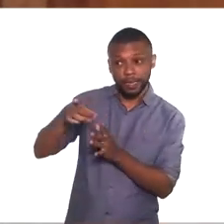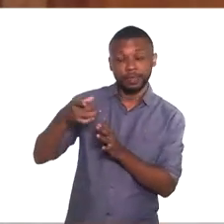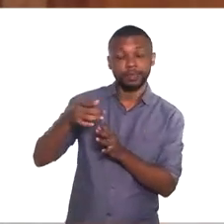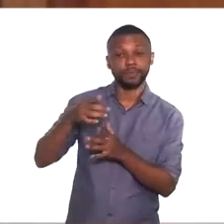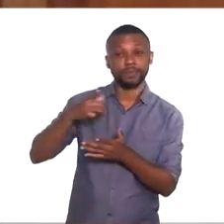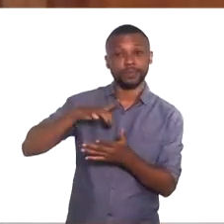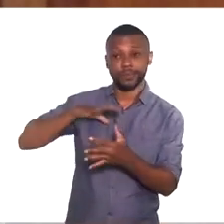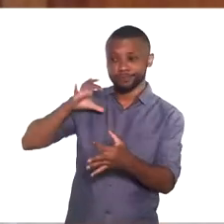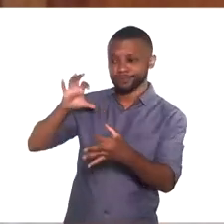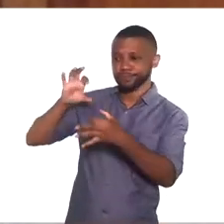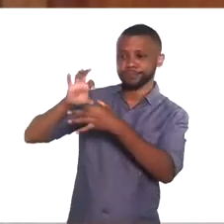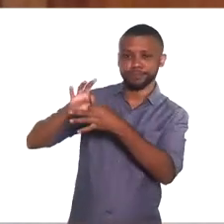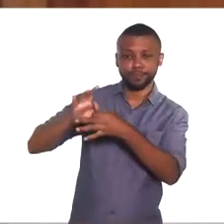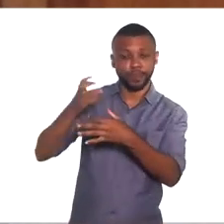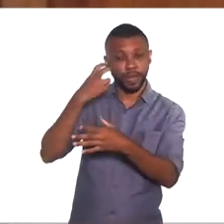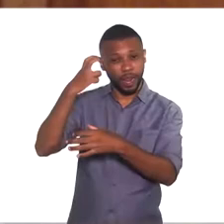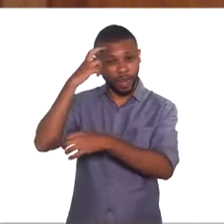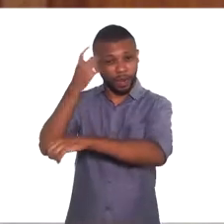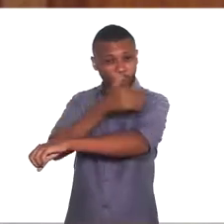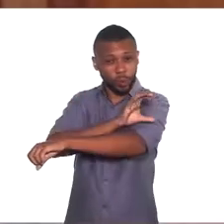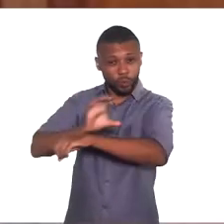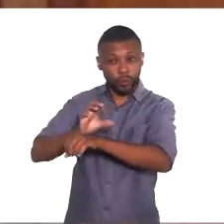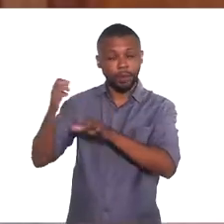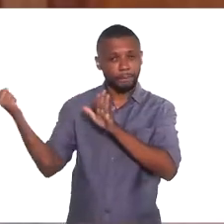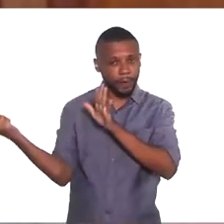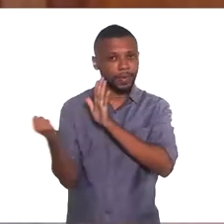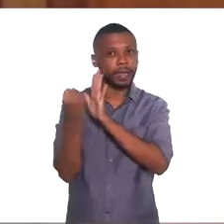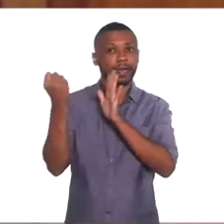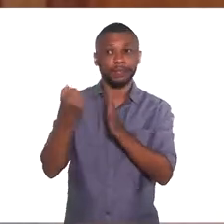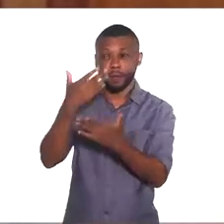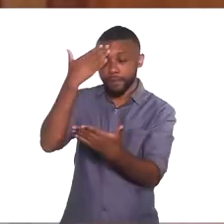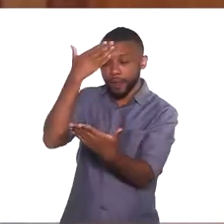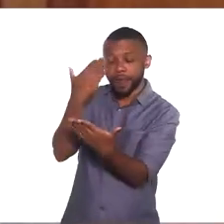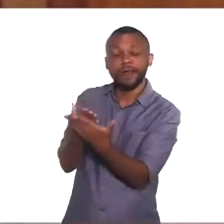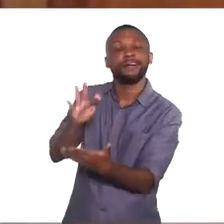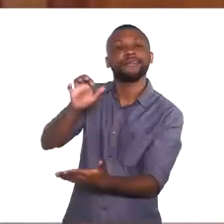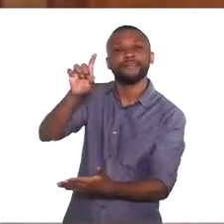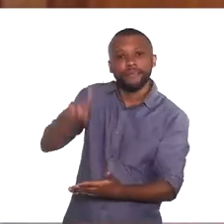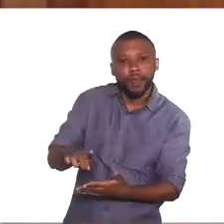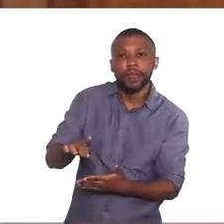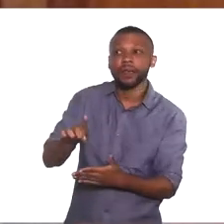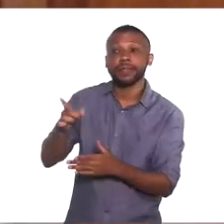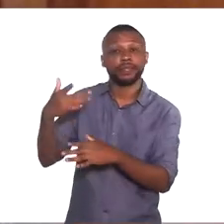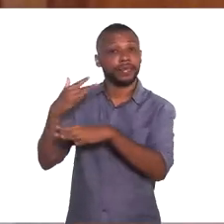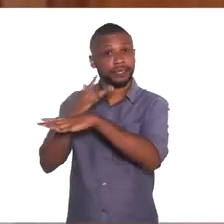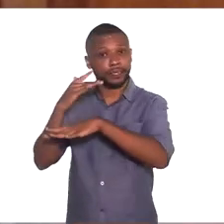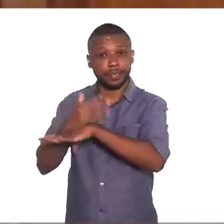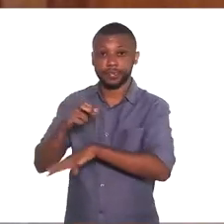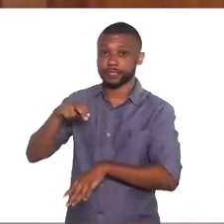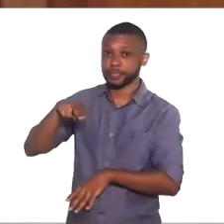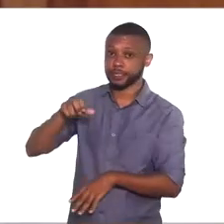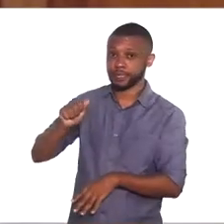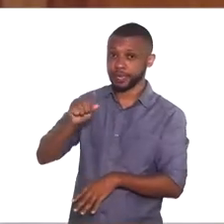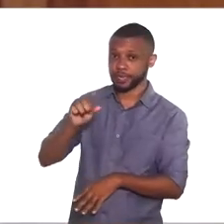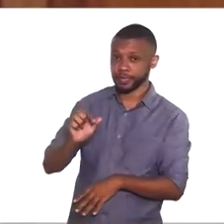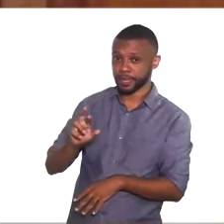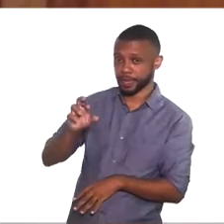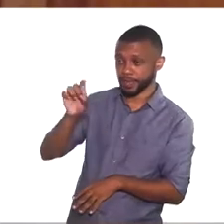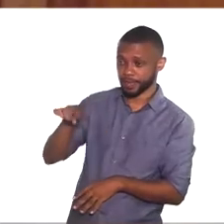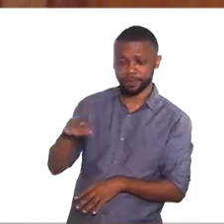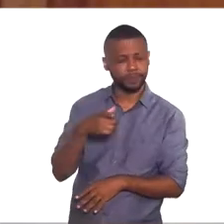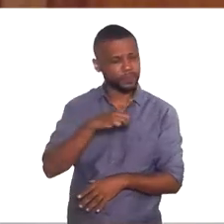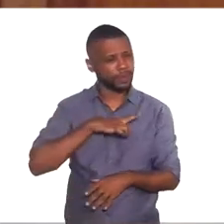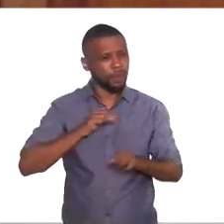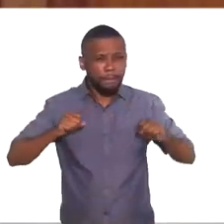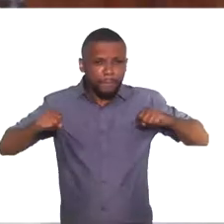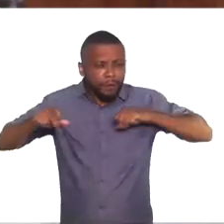a gente vê que realmente o afeto tornou-se uma cultura minha cultura é marcada pela perna